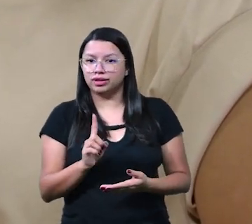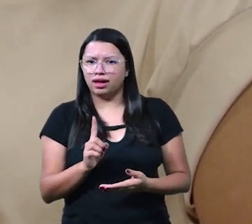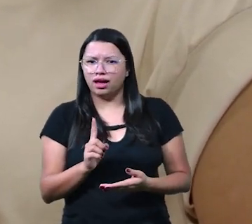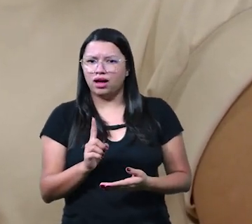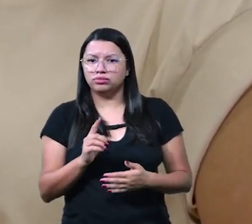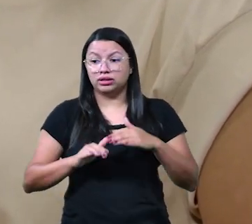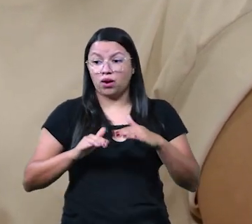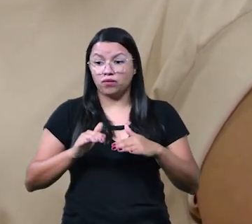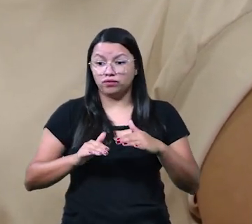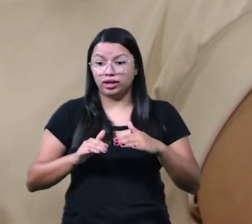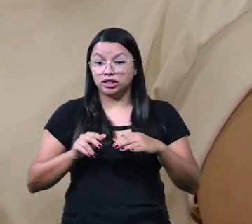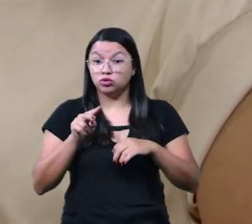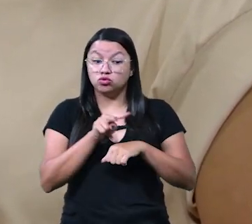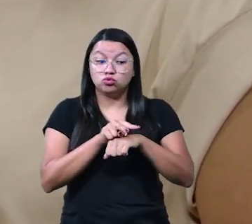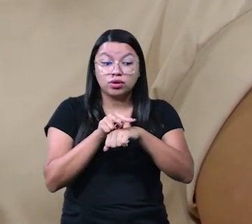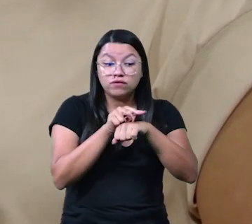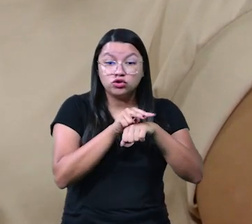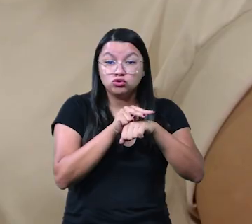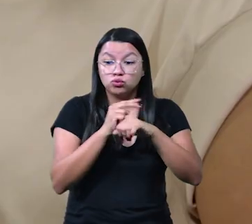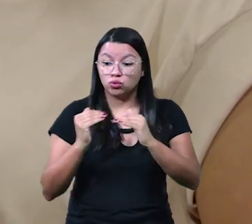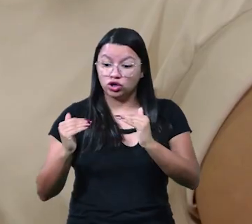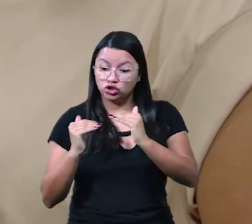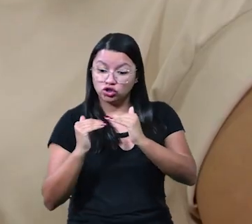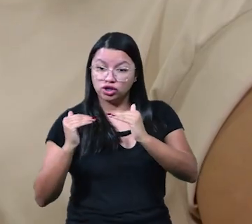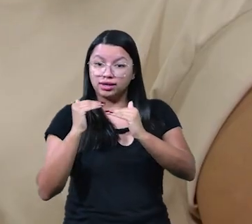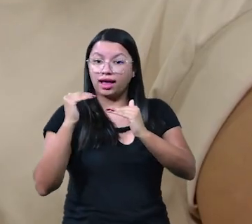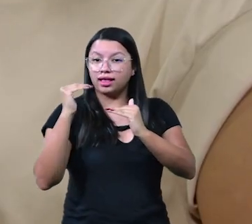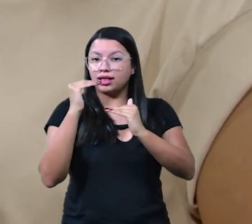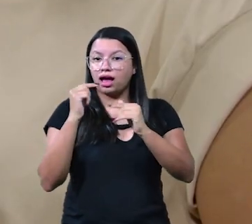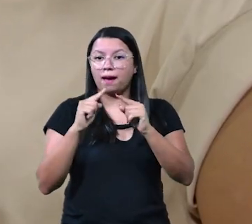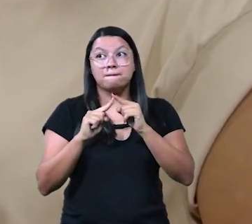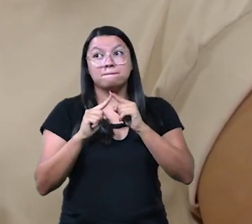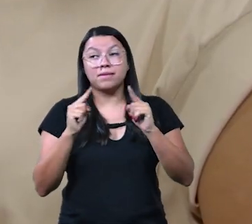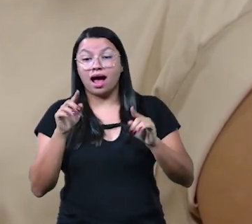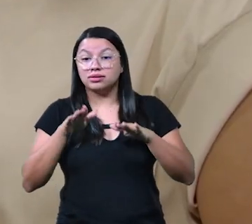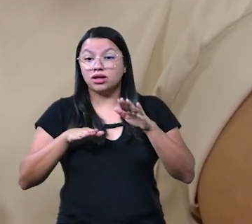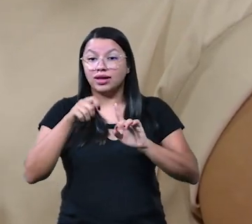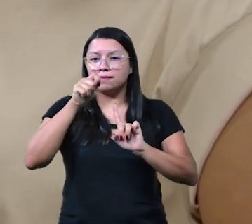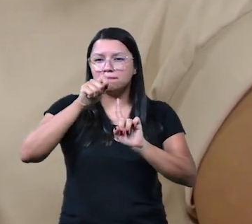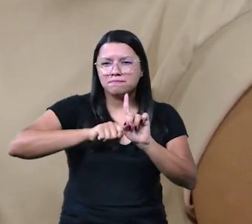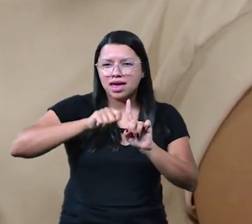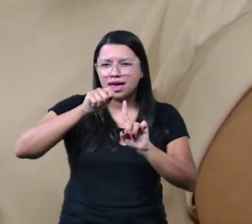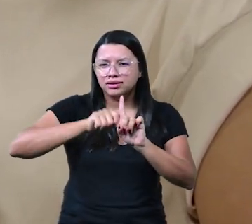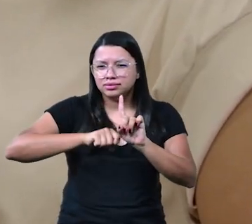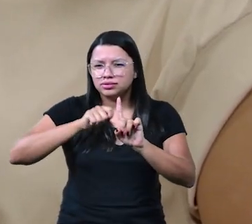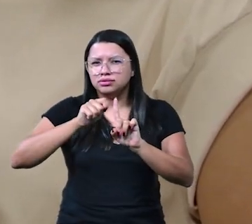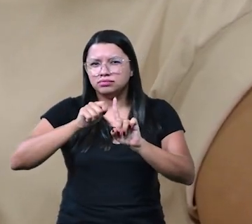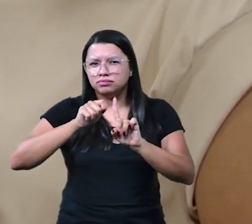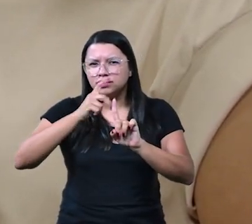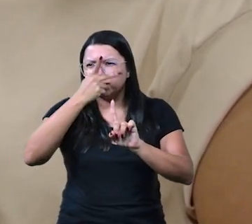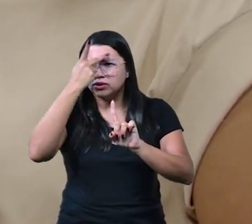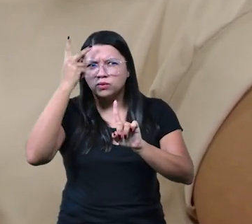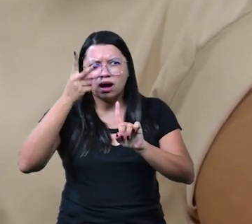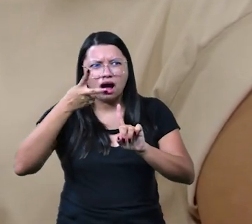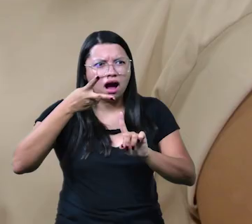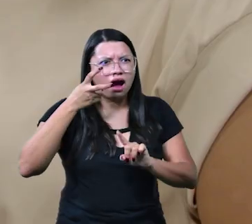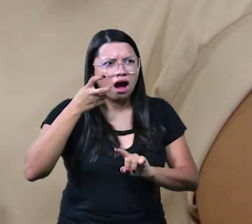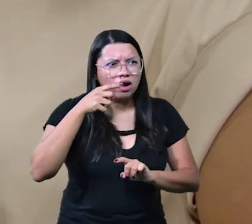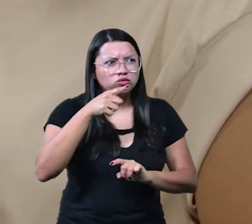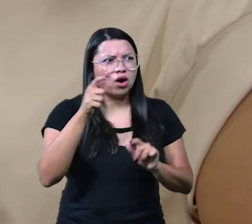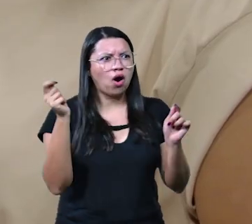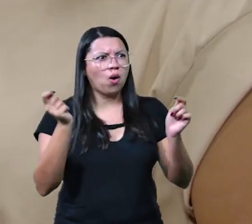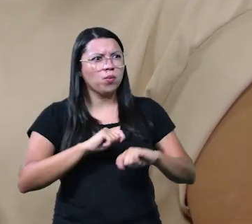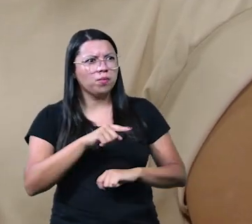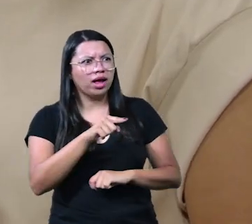Mas, assim, é questão de tempo, de meses, assim, para as pessoas reconhecerem a sua competência e te dar